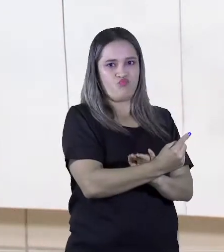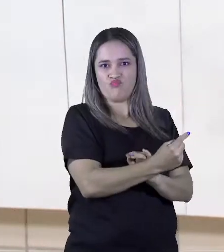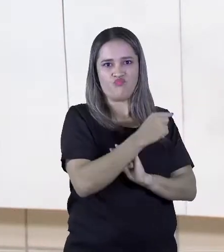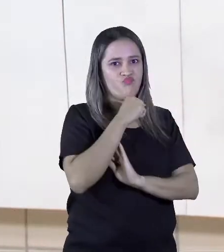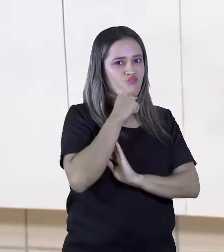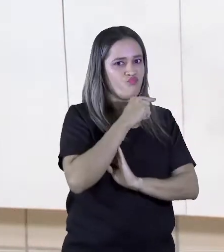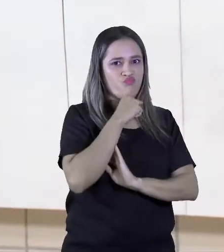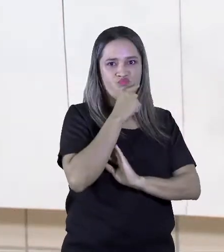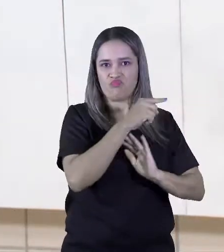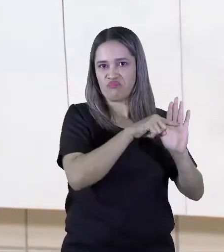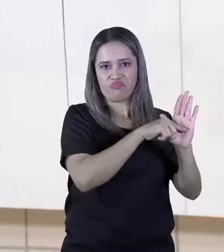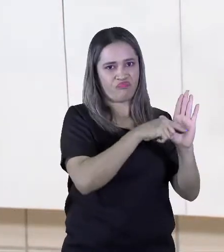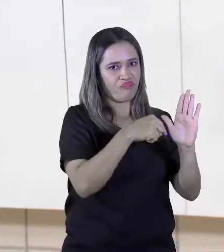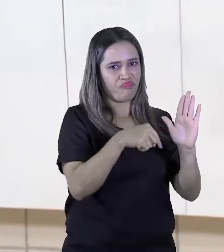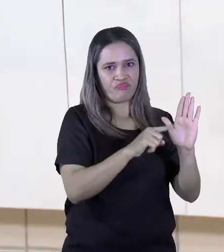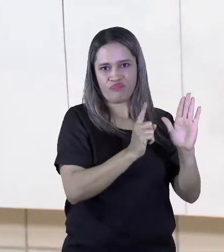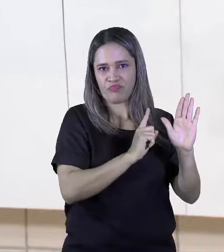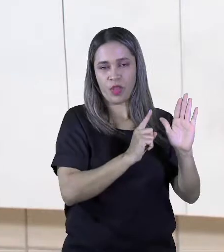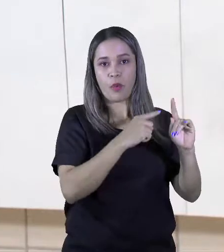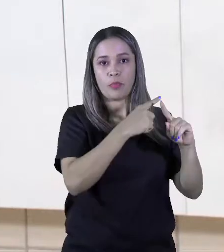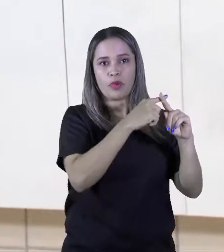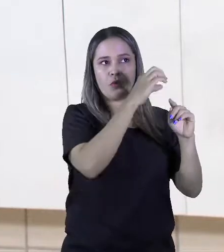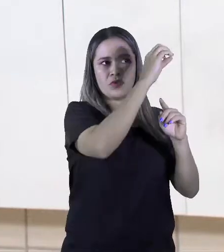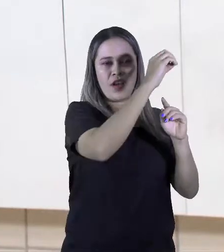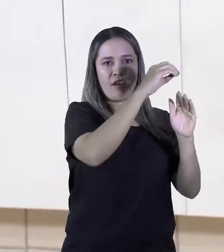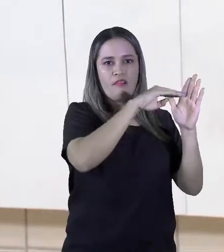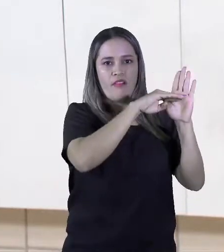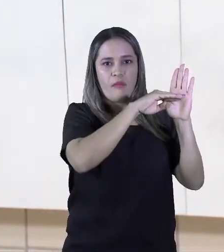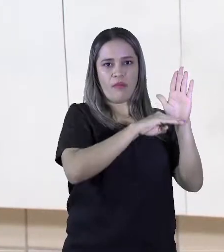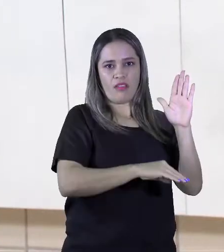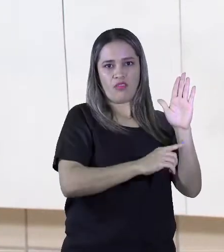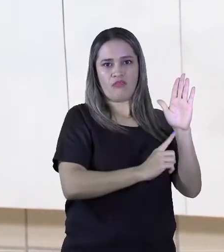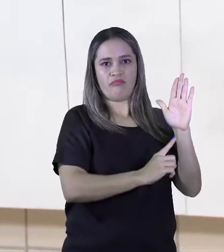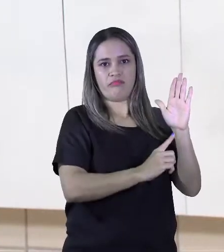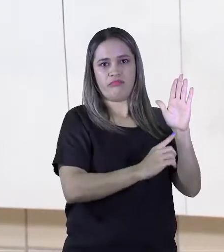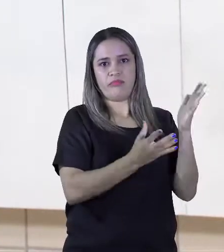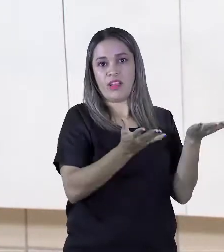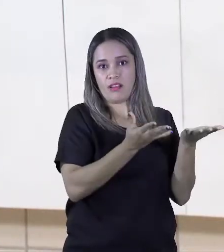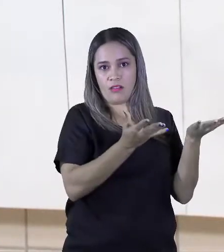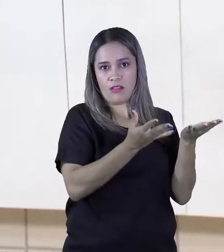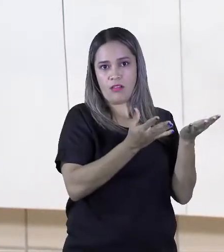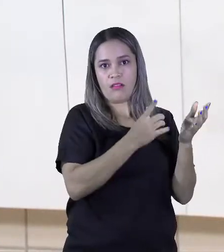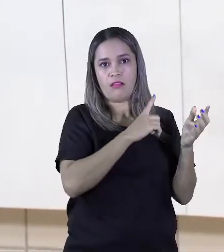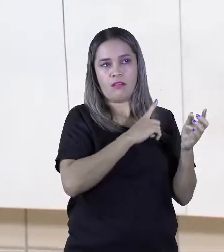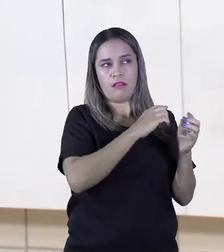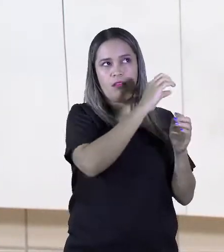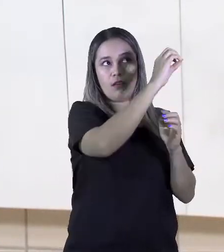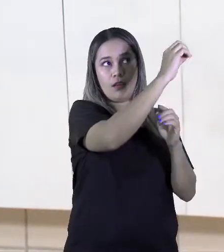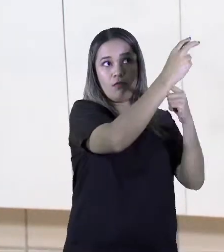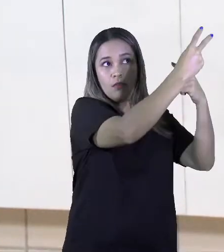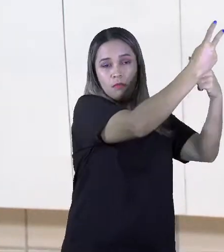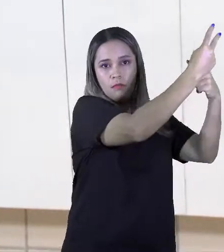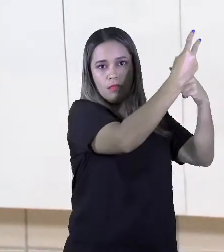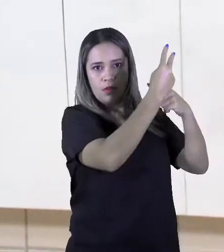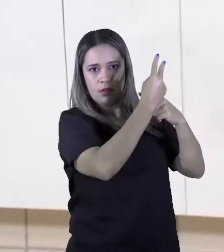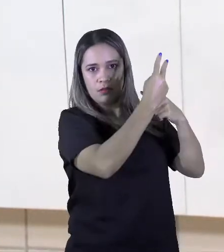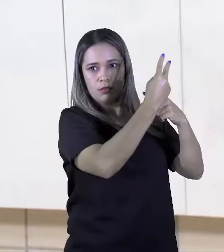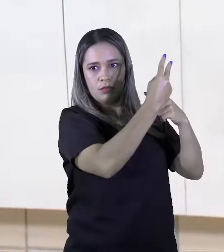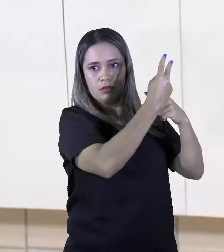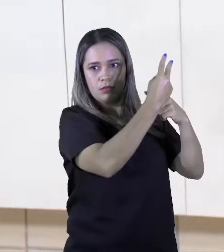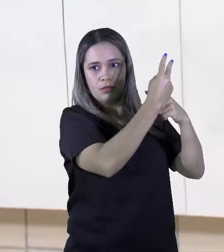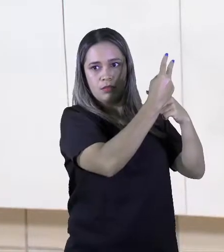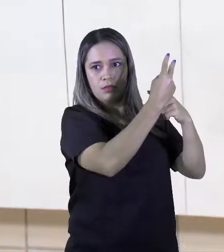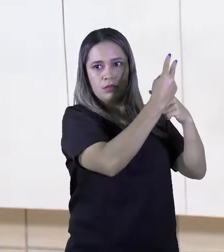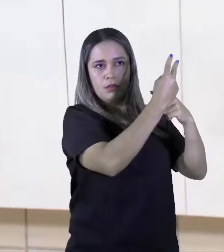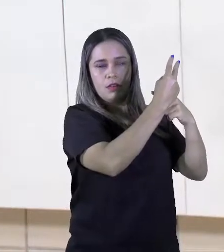fazer a subtração, pois o zero é menor que o 1. O que eu vou fazer? Já que eu estou na ordem dos décimos, eu vou pedir emprestado para a minha ordem maior,